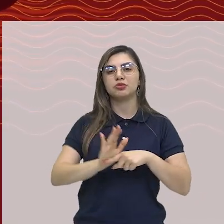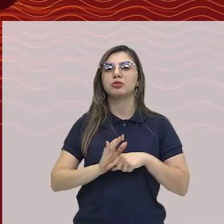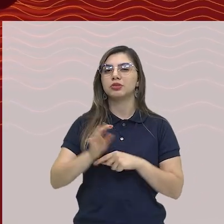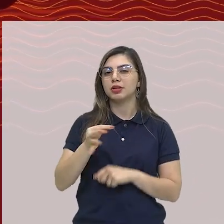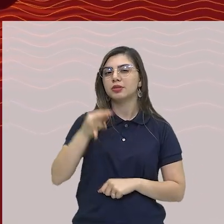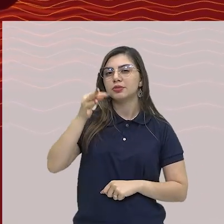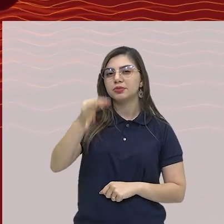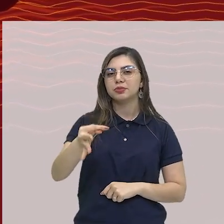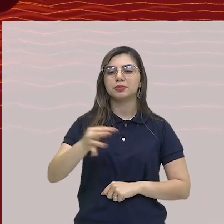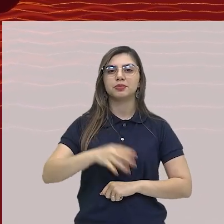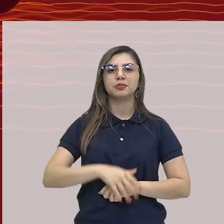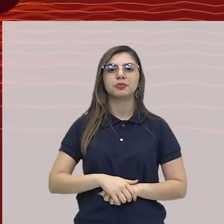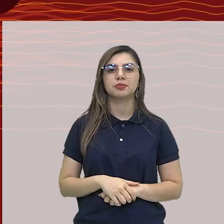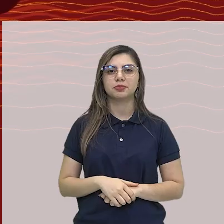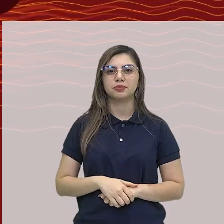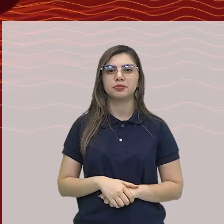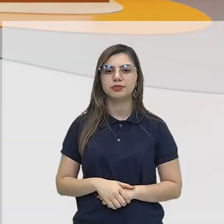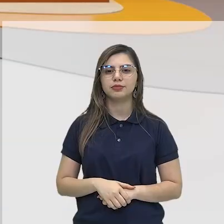gerações futuras.